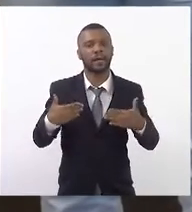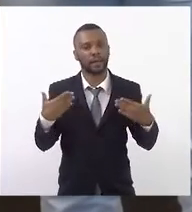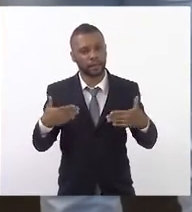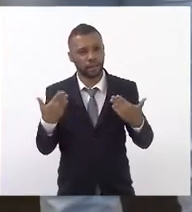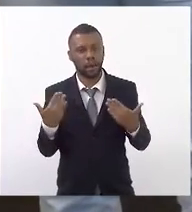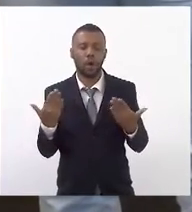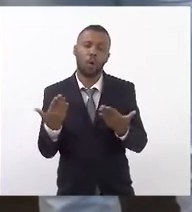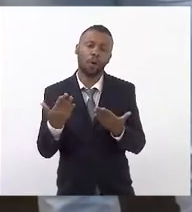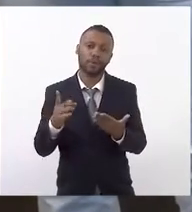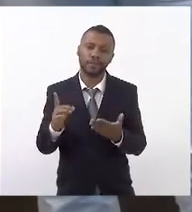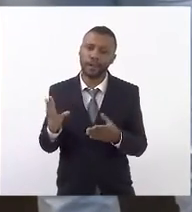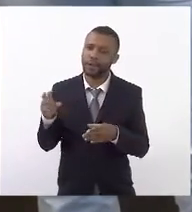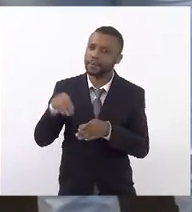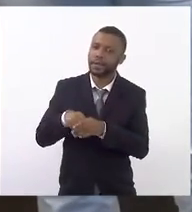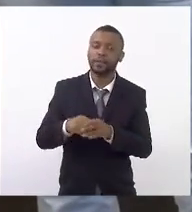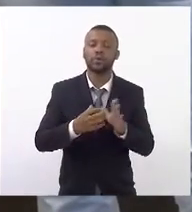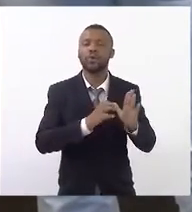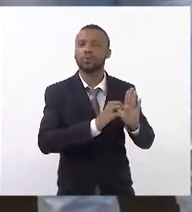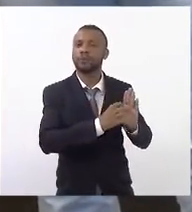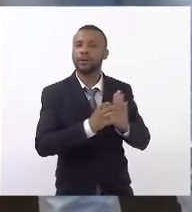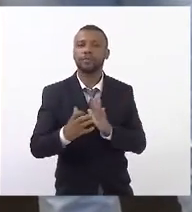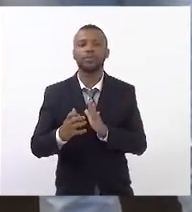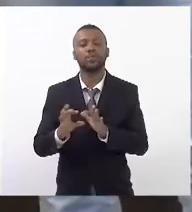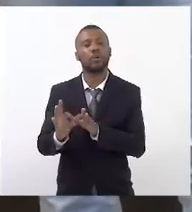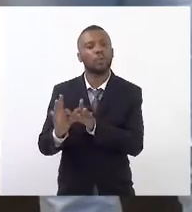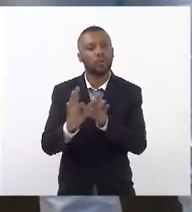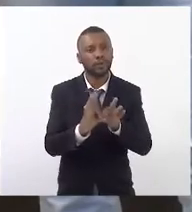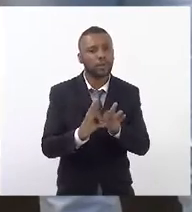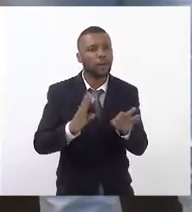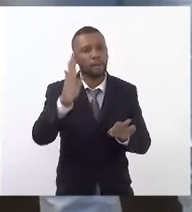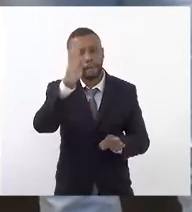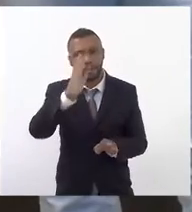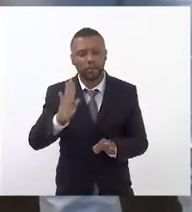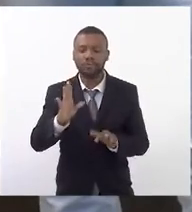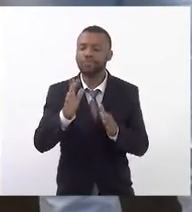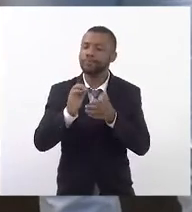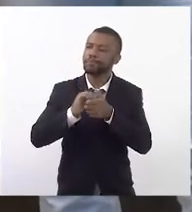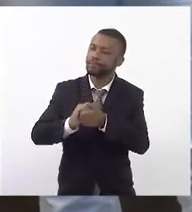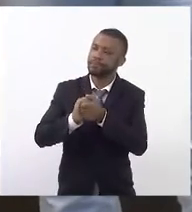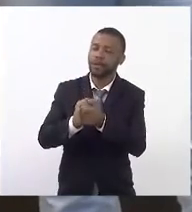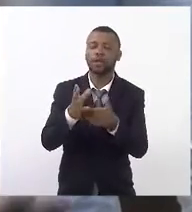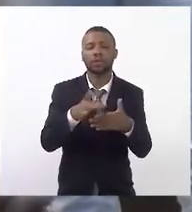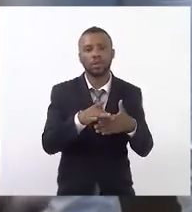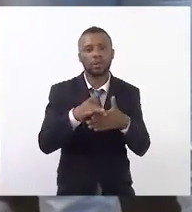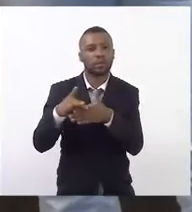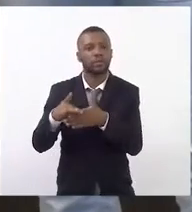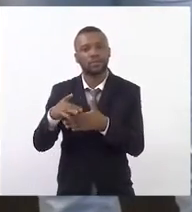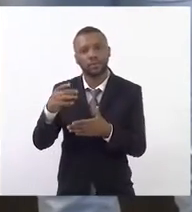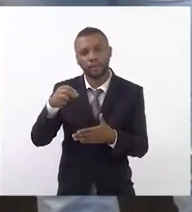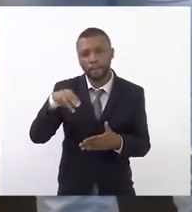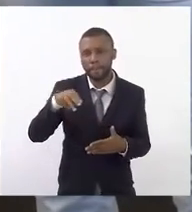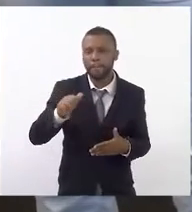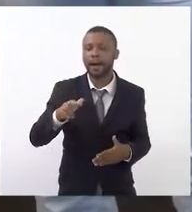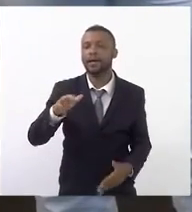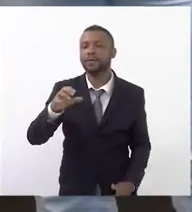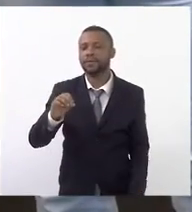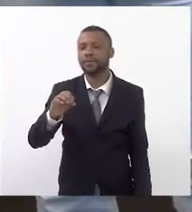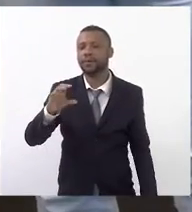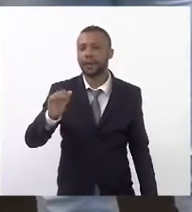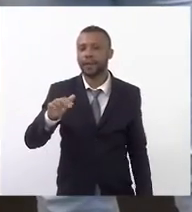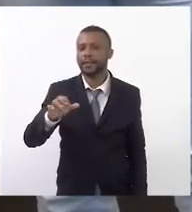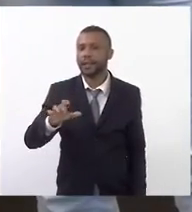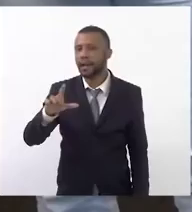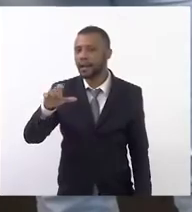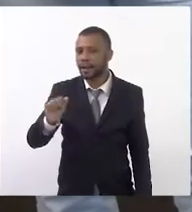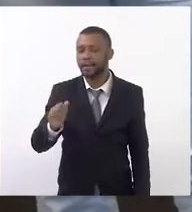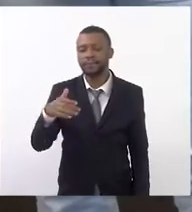do quadro do União Brasil, cumprimentar o nosso líder recém-eleito, Márcio Canella, está aqui. Quero dizer que é